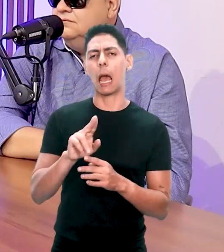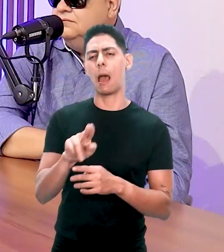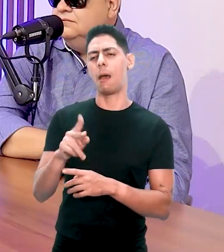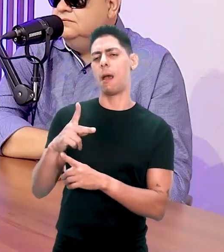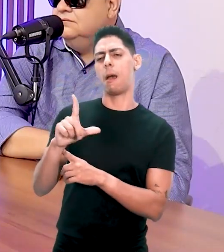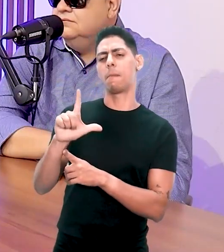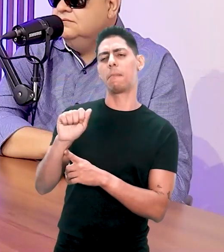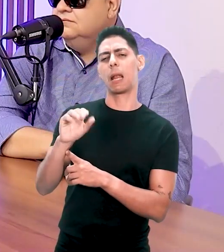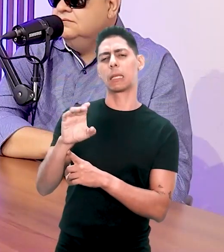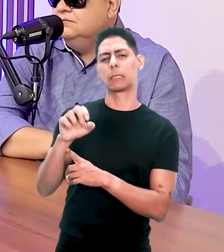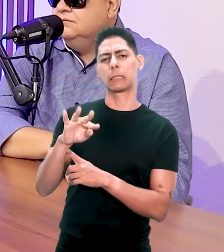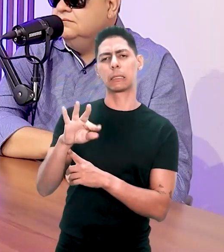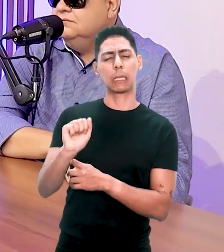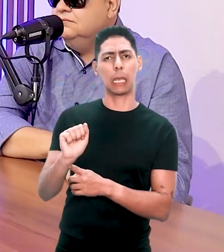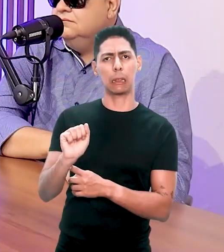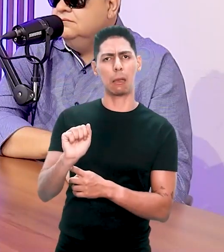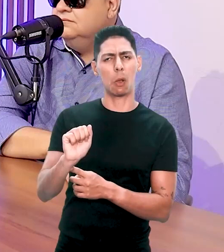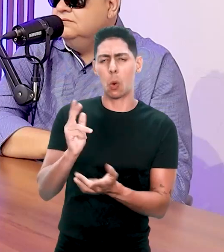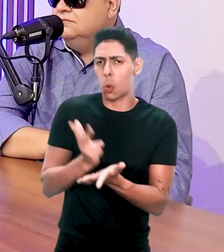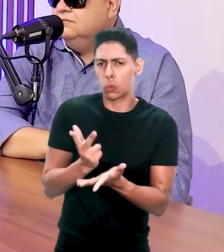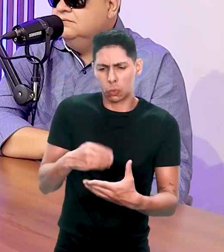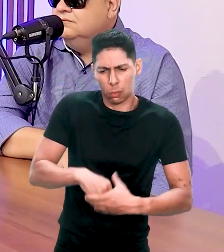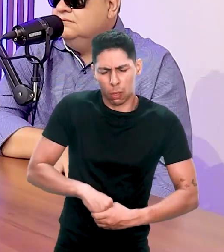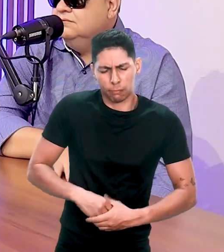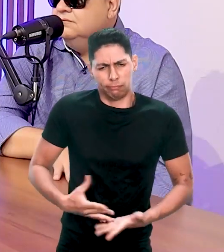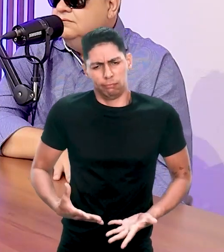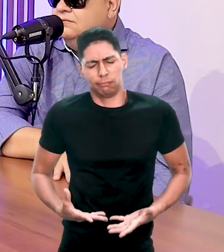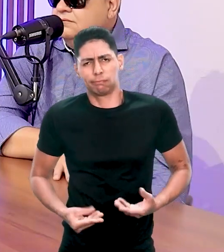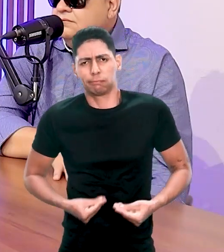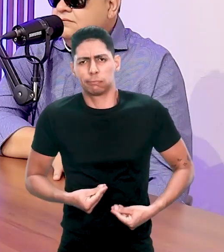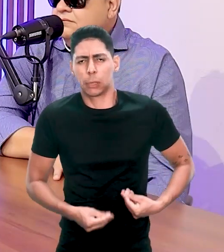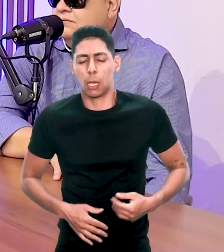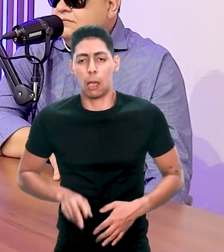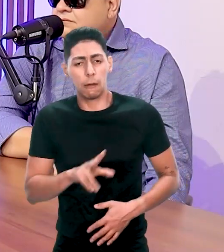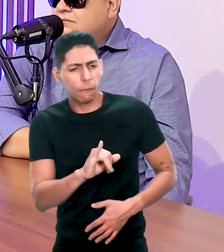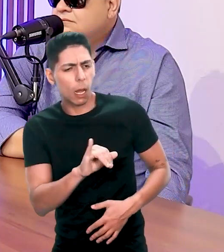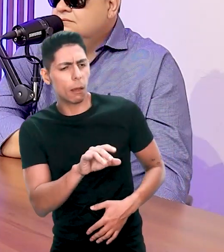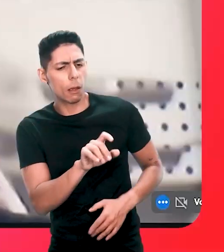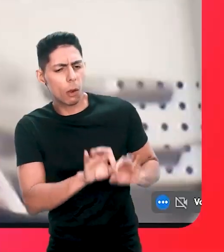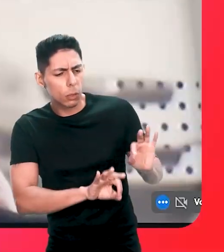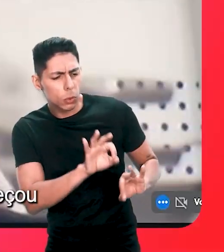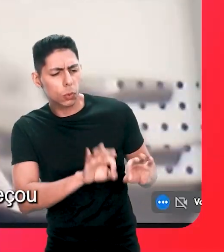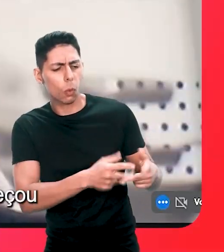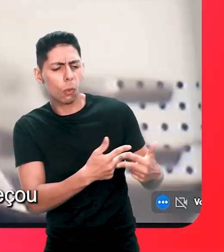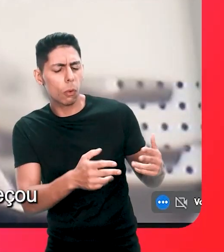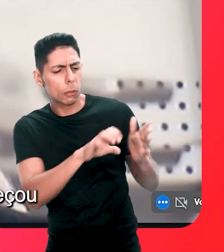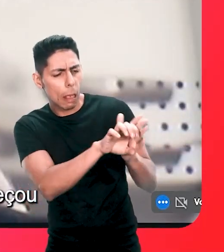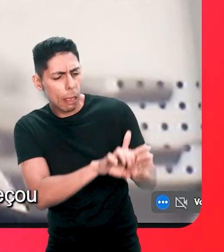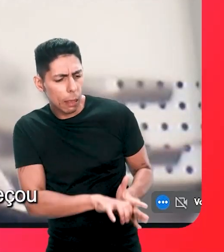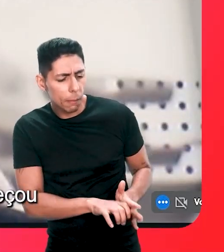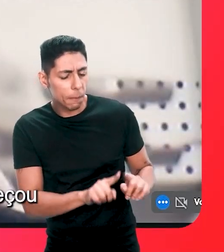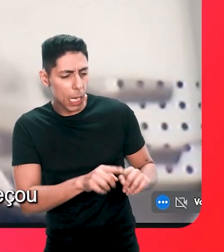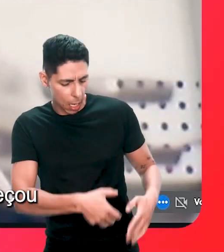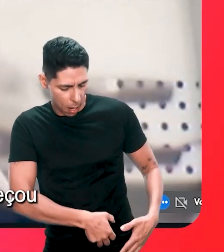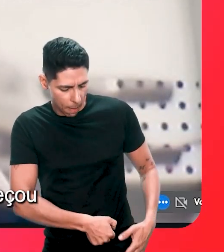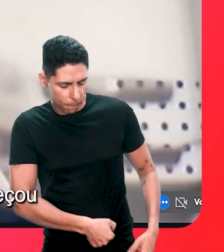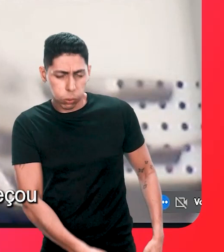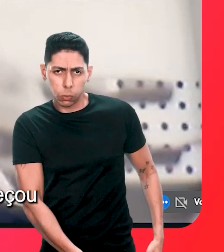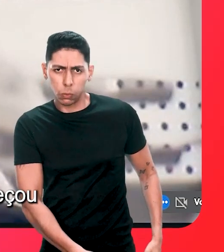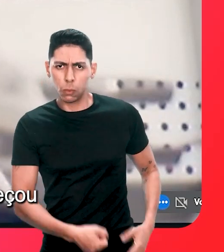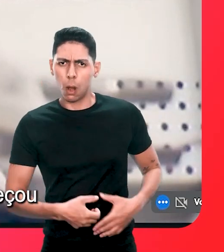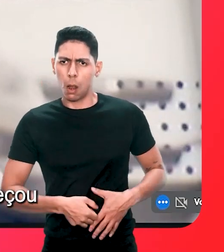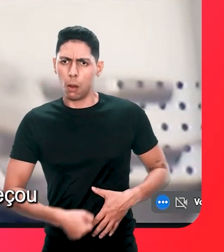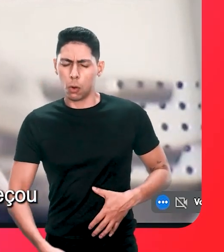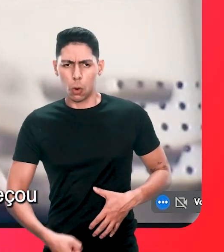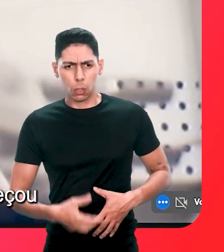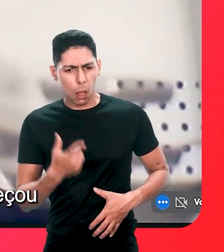né? Ainda. Aí ele foi lá fazer puxar, tal e tal. Cara, quando ele puxou a placenta, ele começou